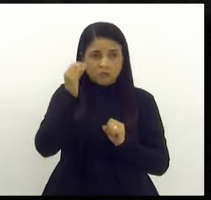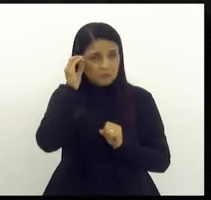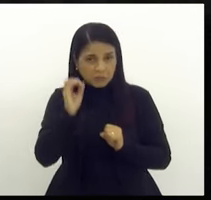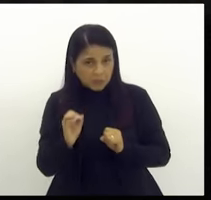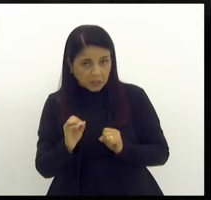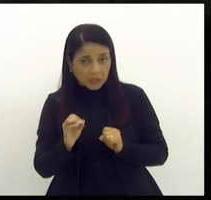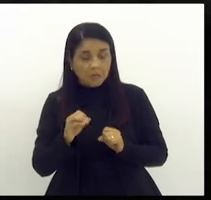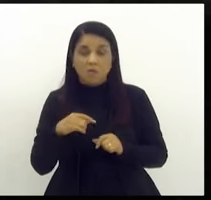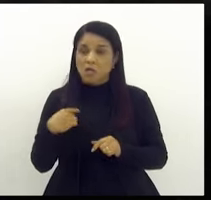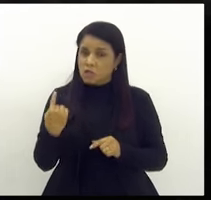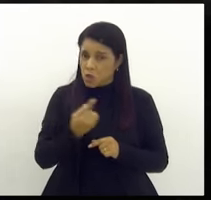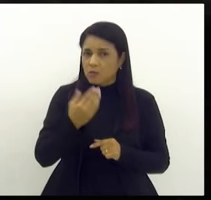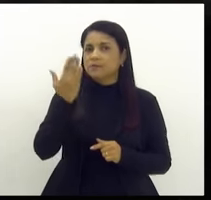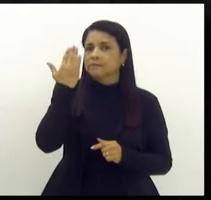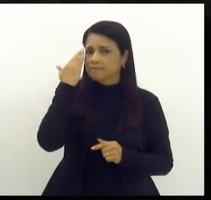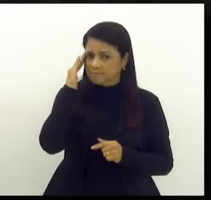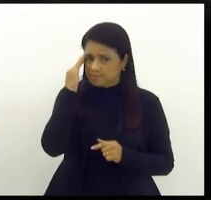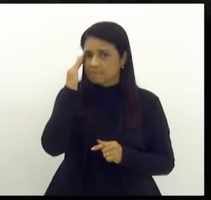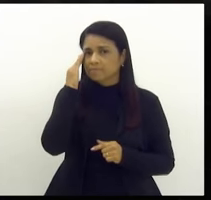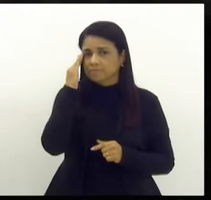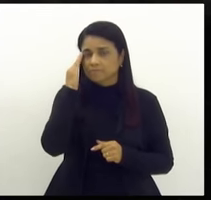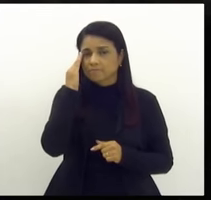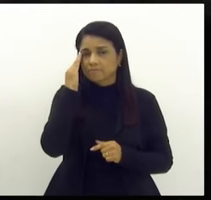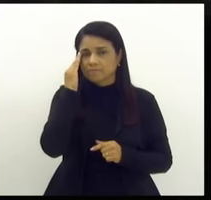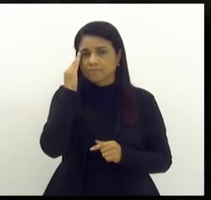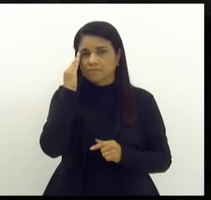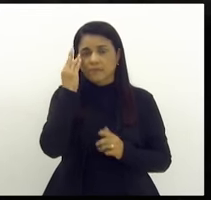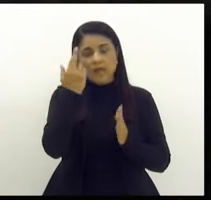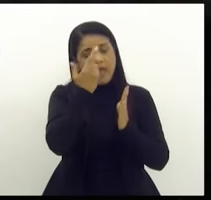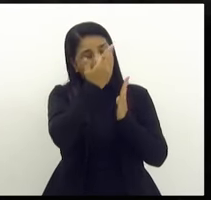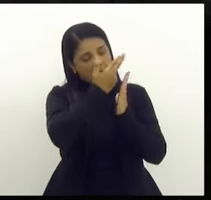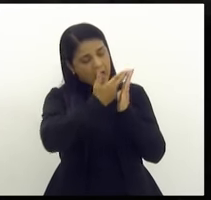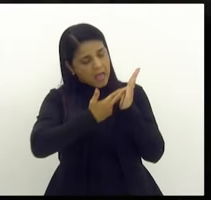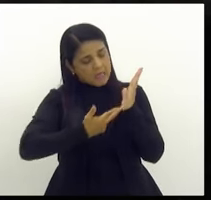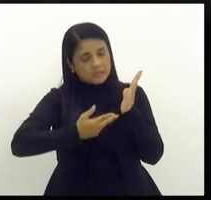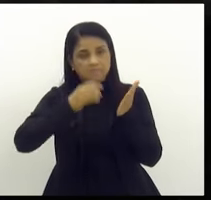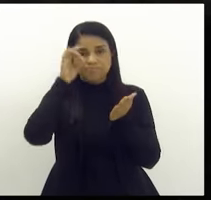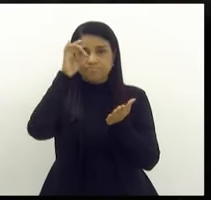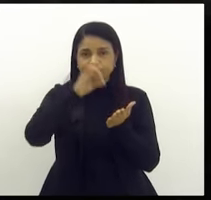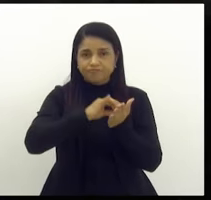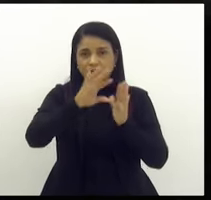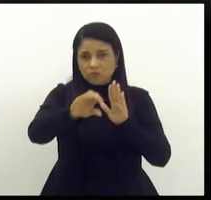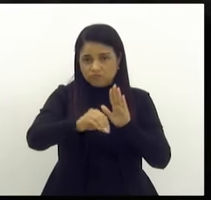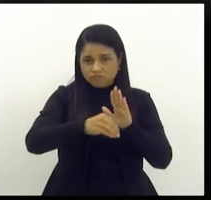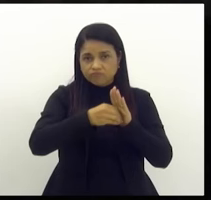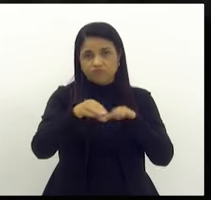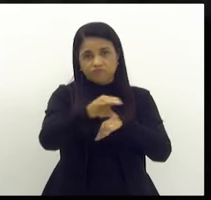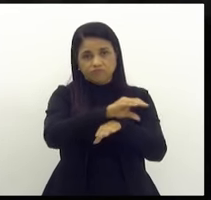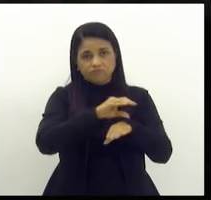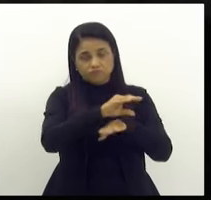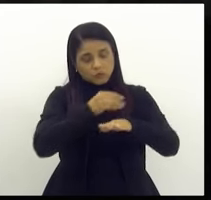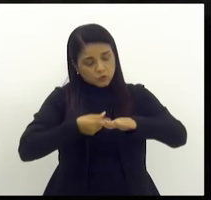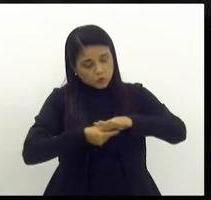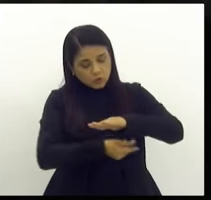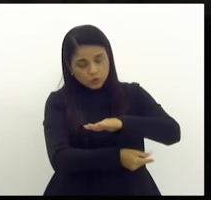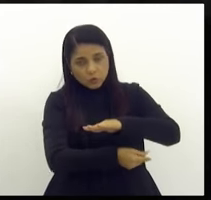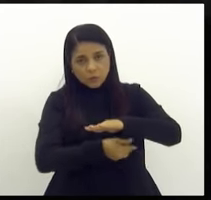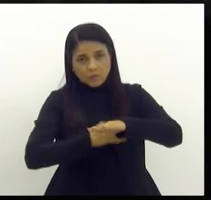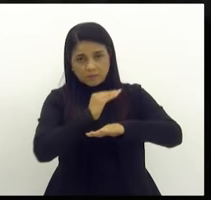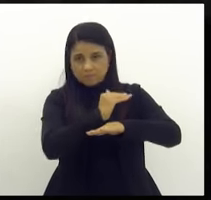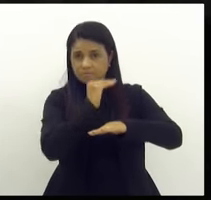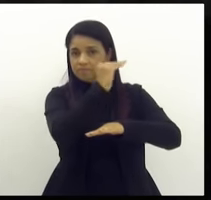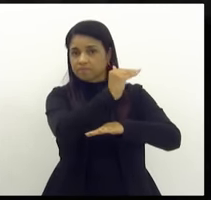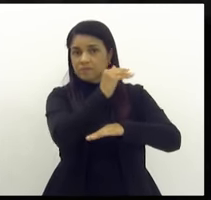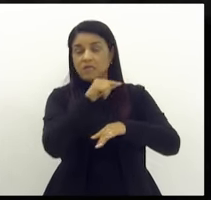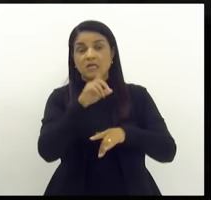nós entendemos o que que diz a redação original da emenda constitucional do fundo soberano que